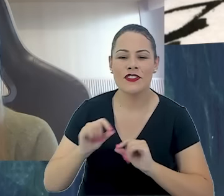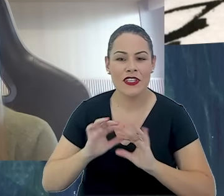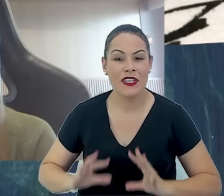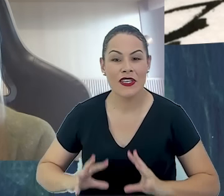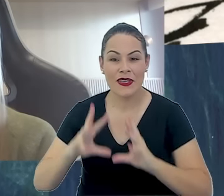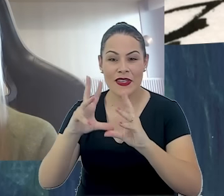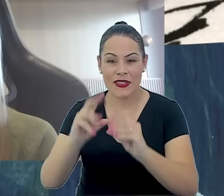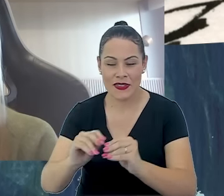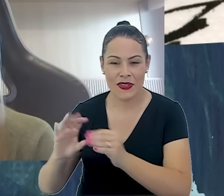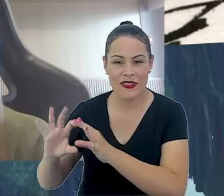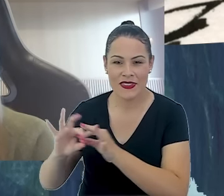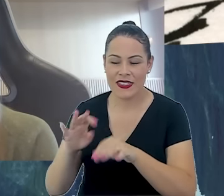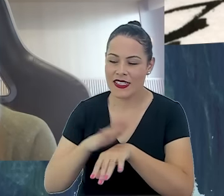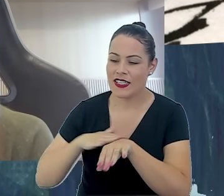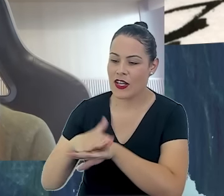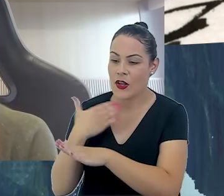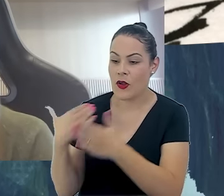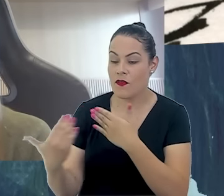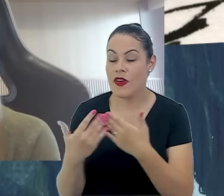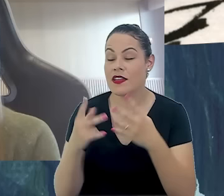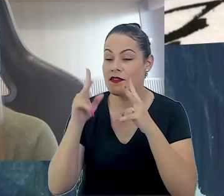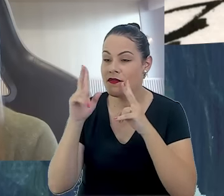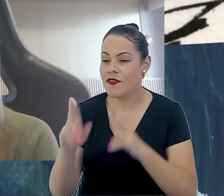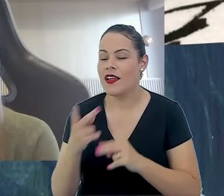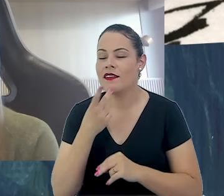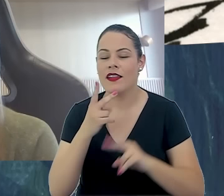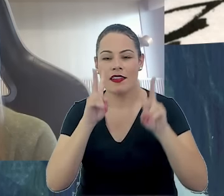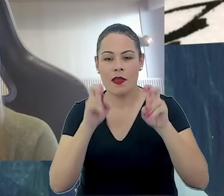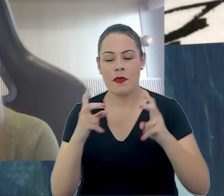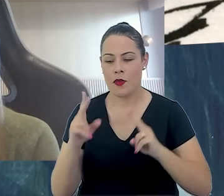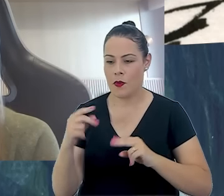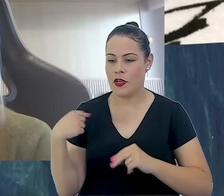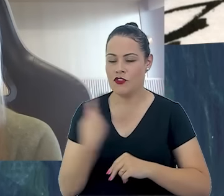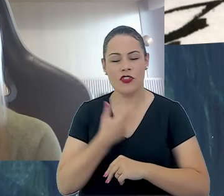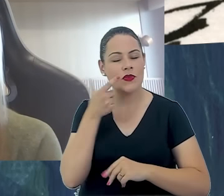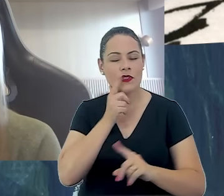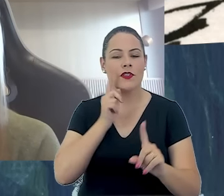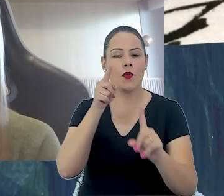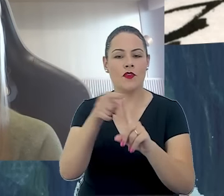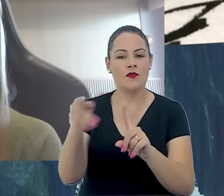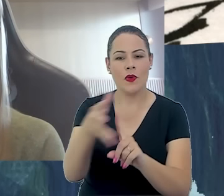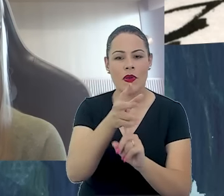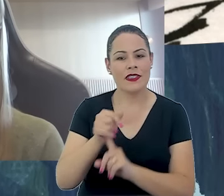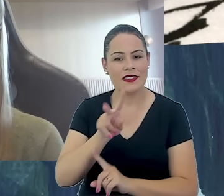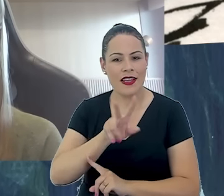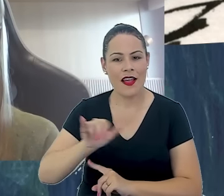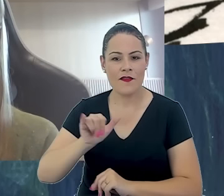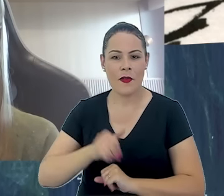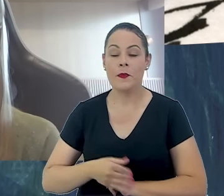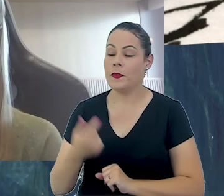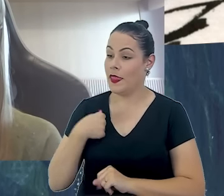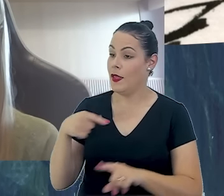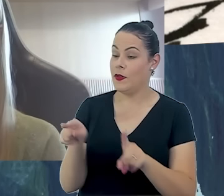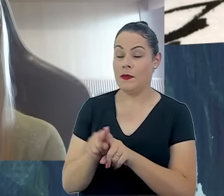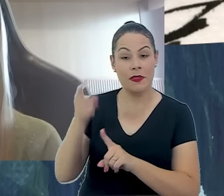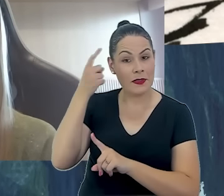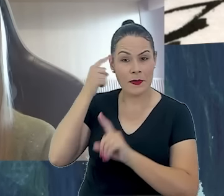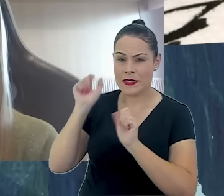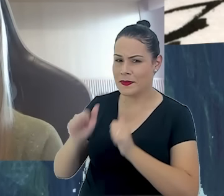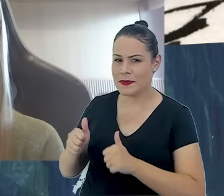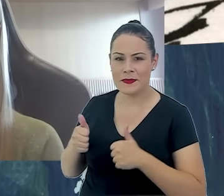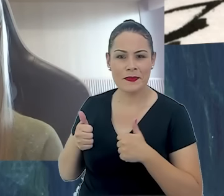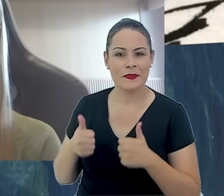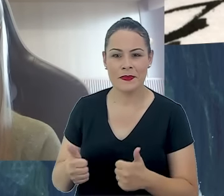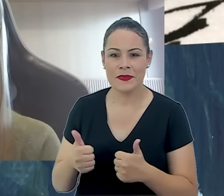as instituições levem esse assunto tão a sério quanto a gente leva e a gente vai chegar lá. Ah, eu também sou um